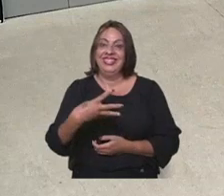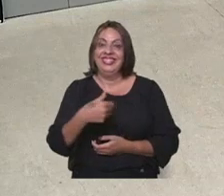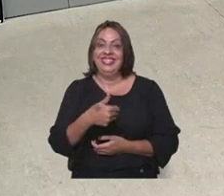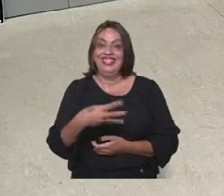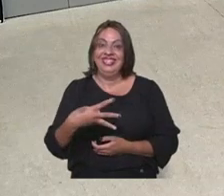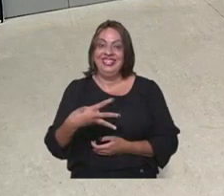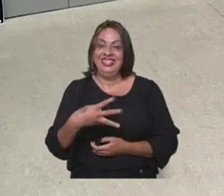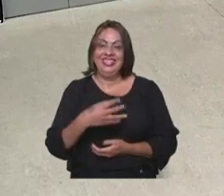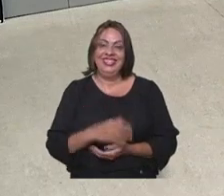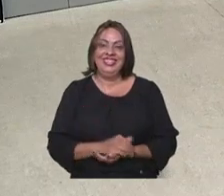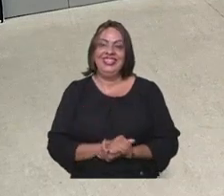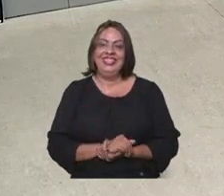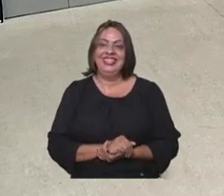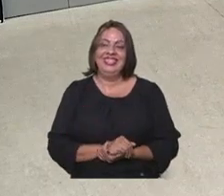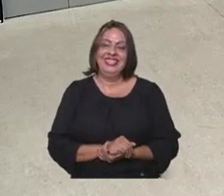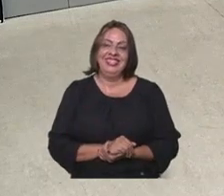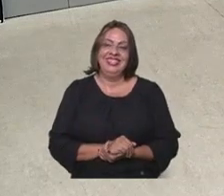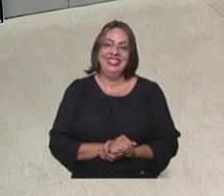14, 14.